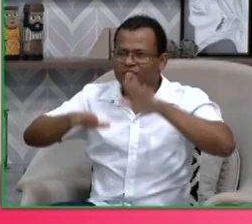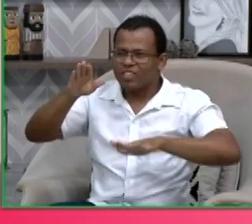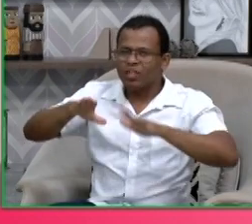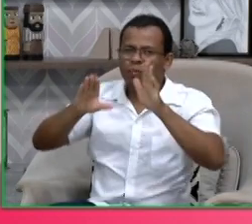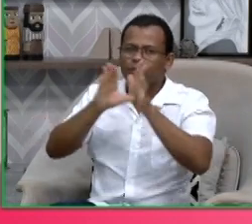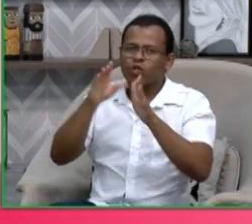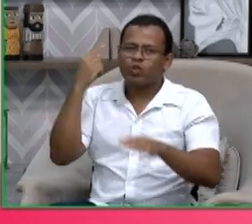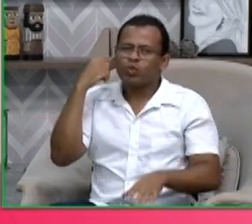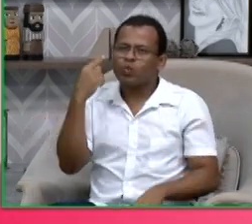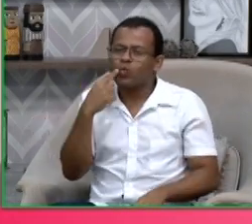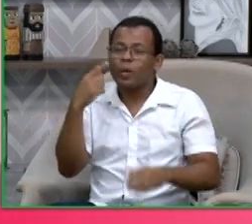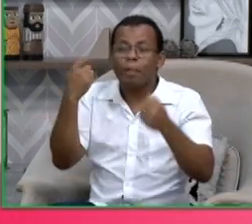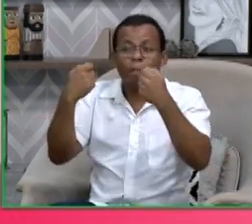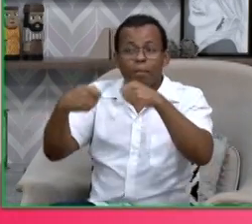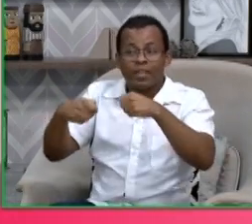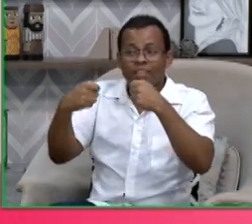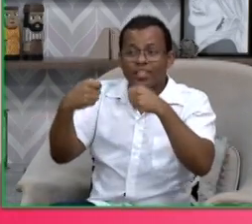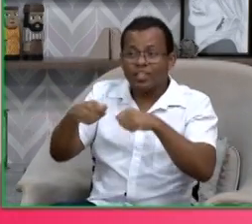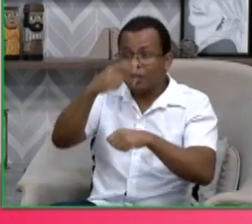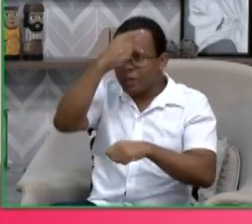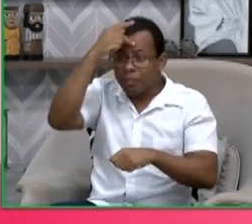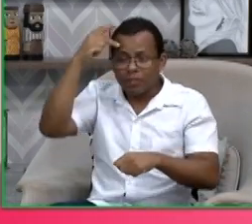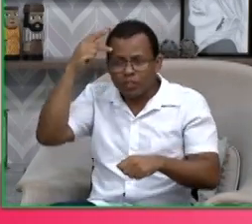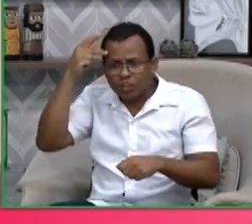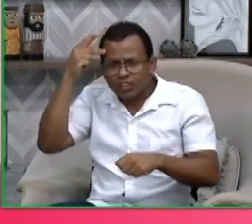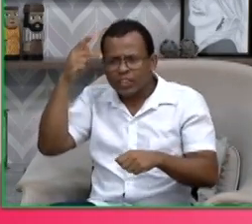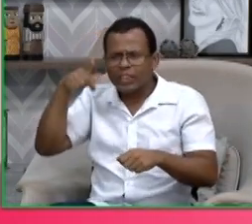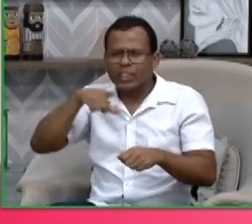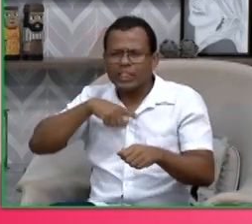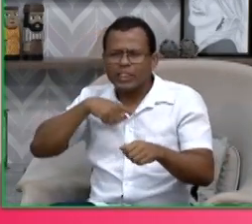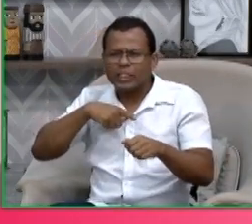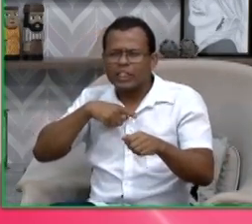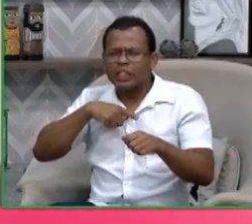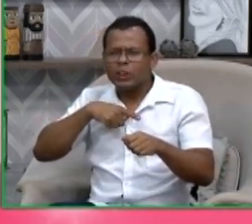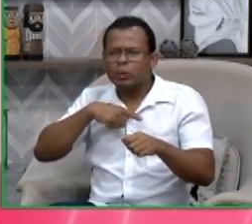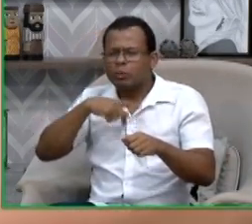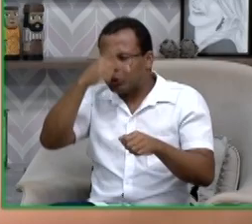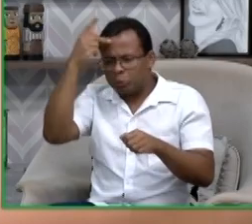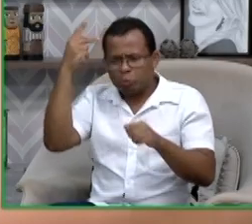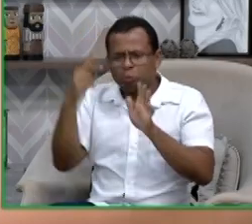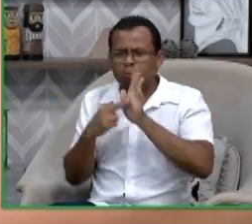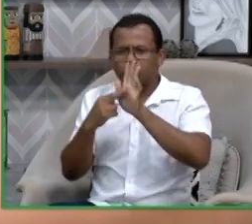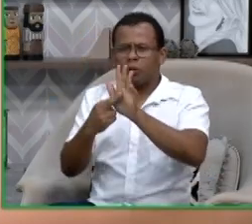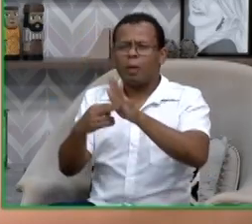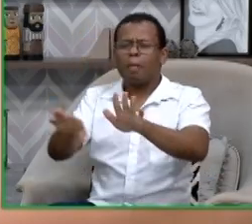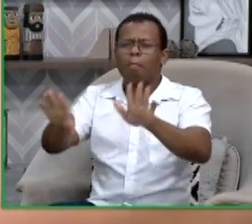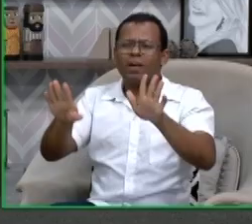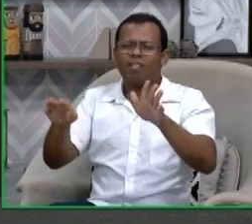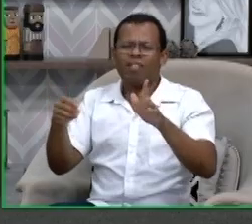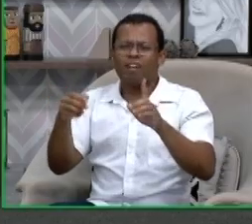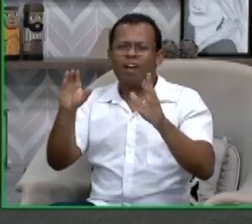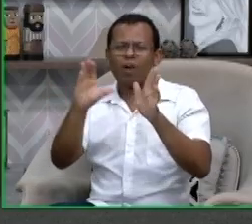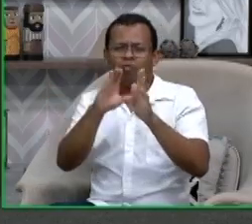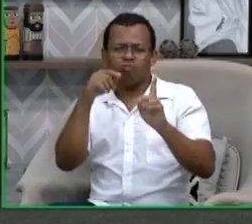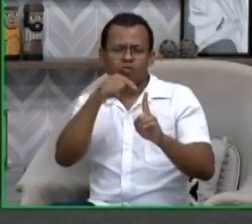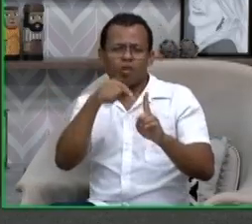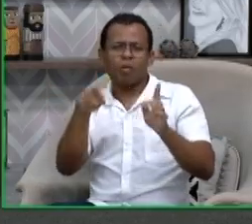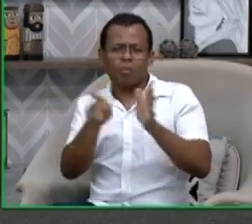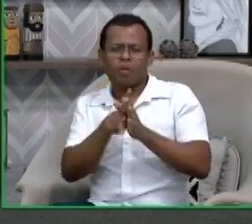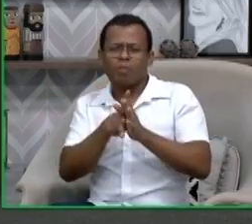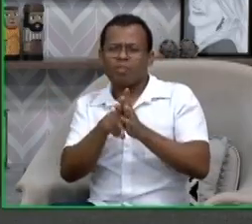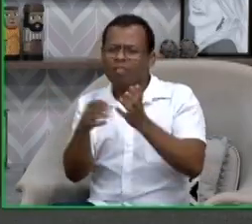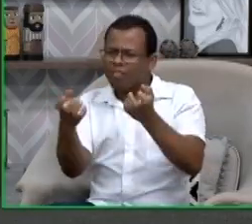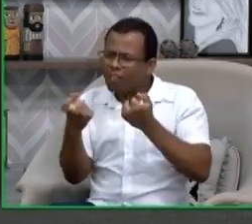ela precisa de alguém que funcione como uma espécie de representante, quando ela própria gostaria de